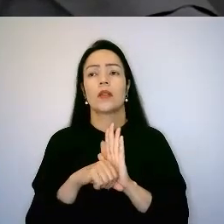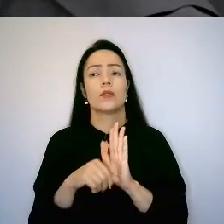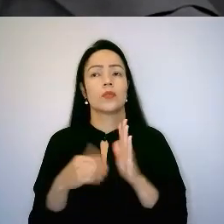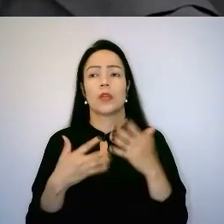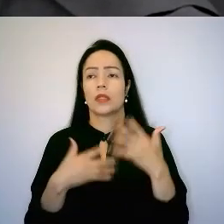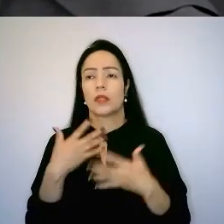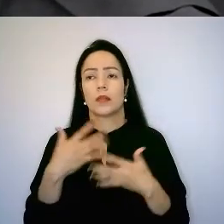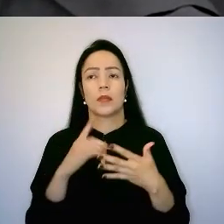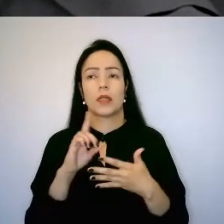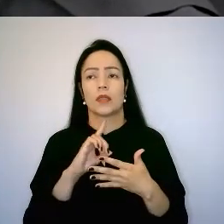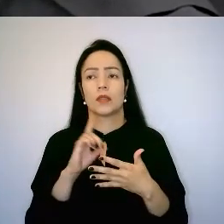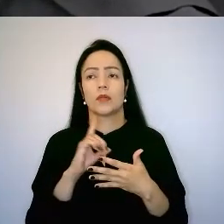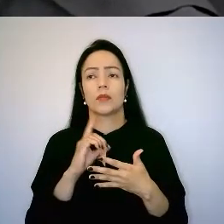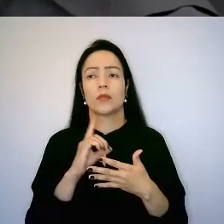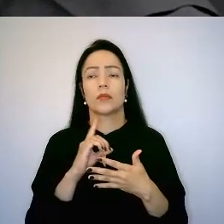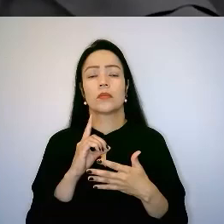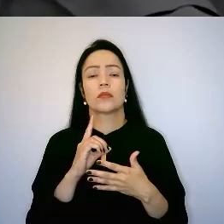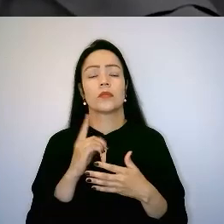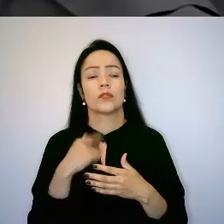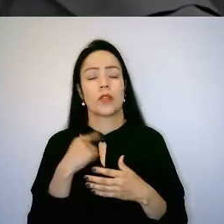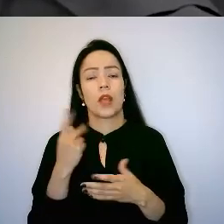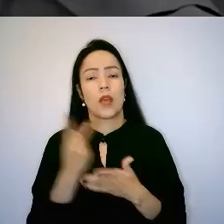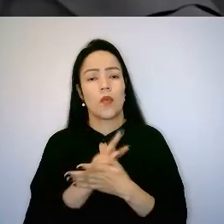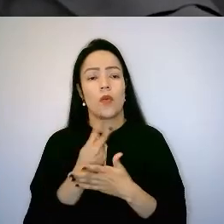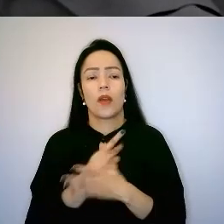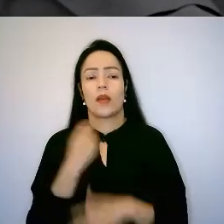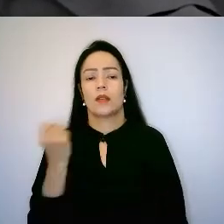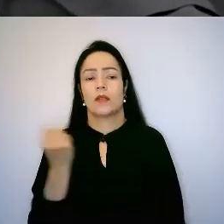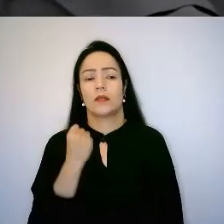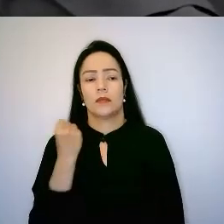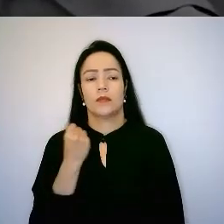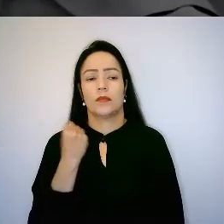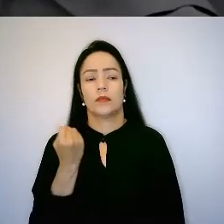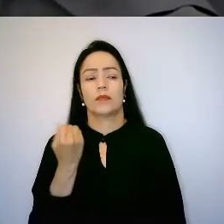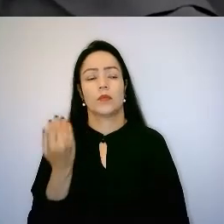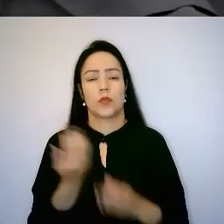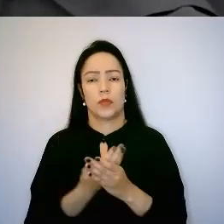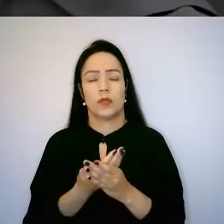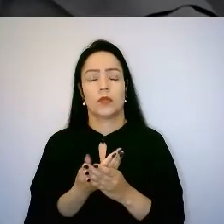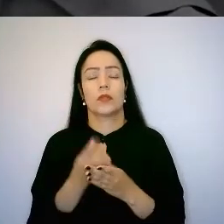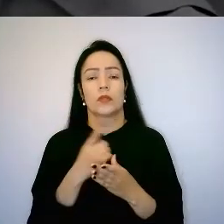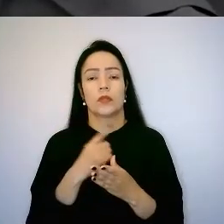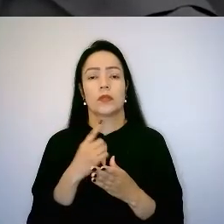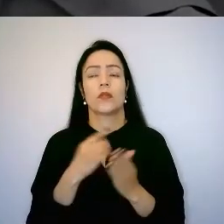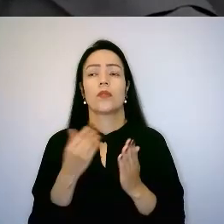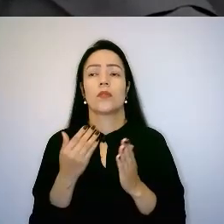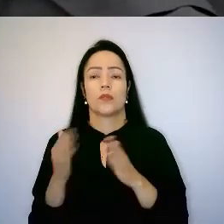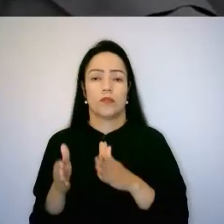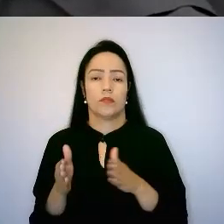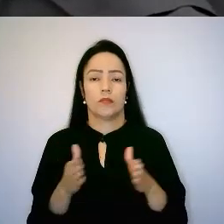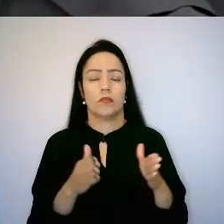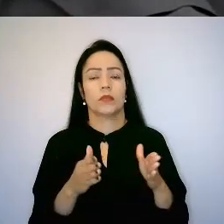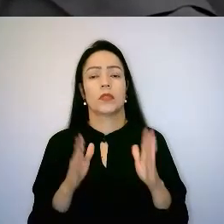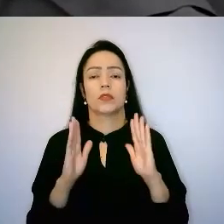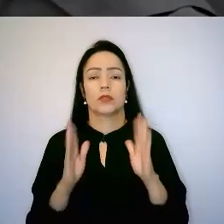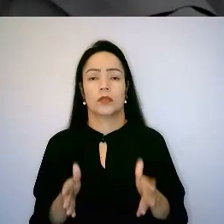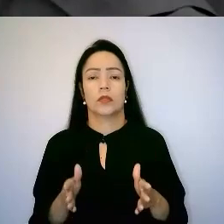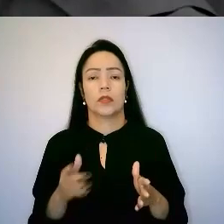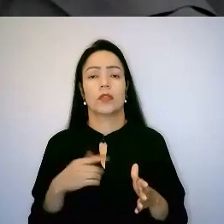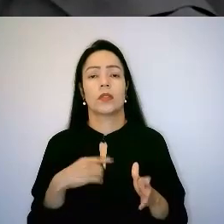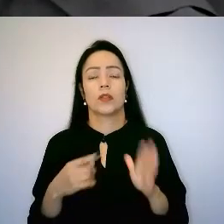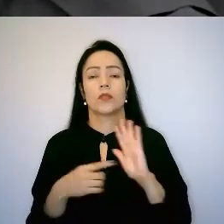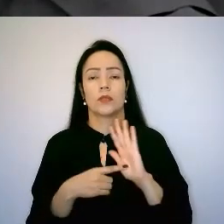reconhecimento de infração de natureza grave no processo no qual com a execução tendo em vista que nos termos do enunciado